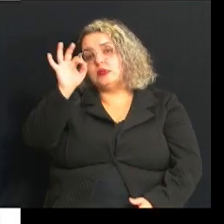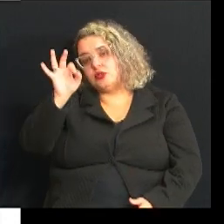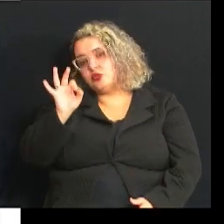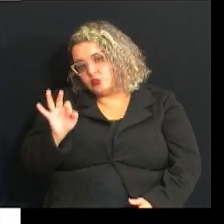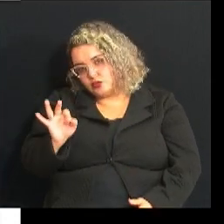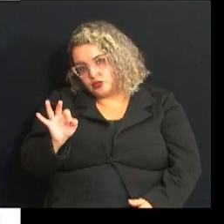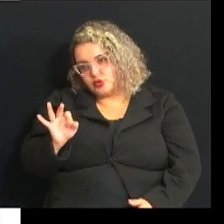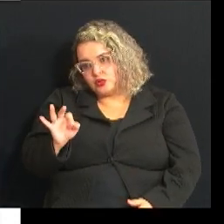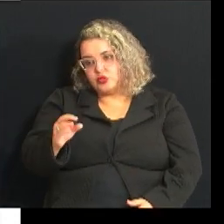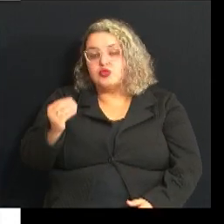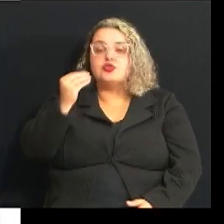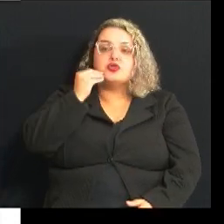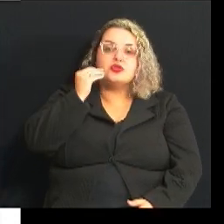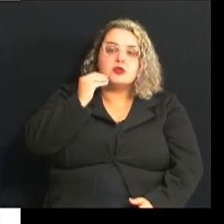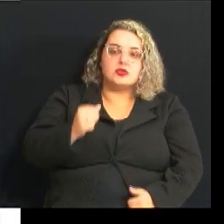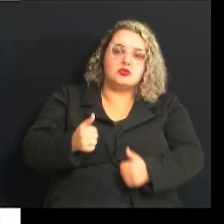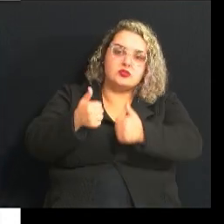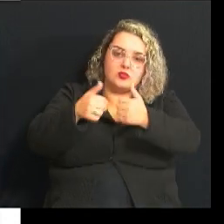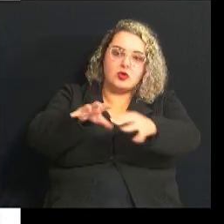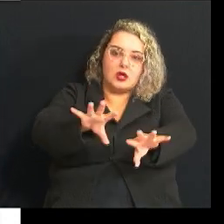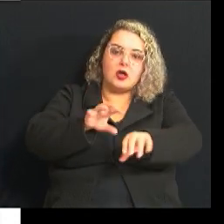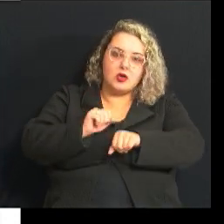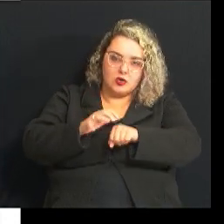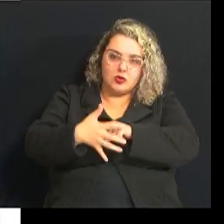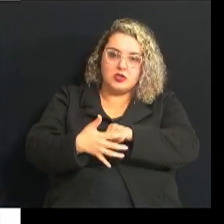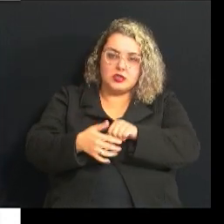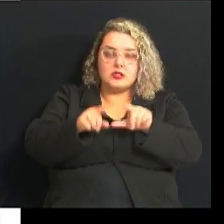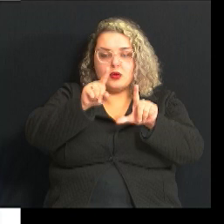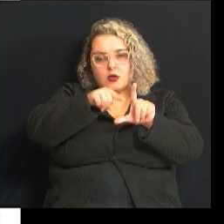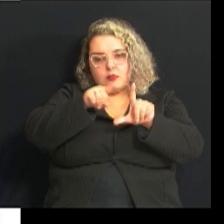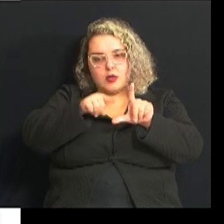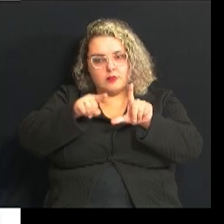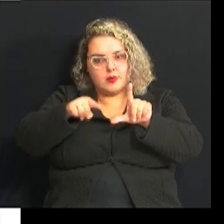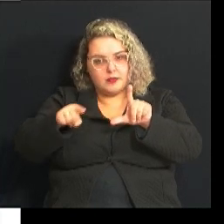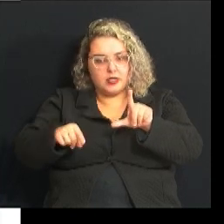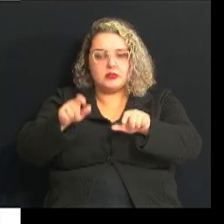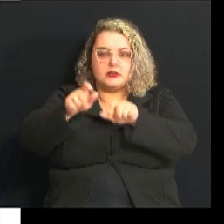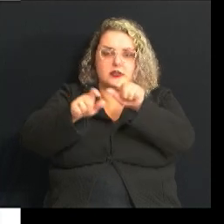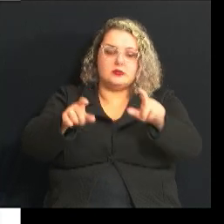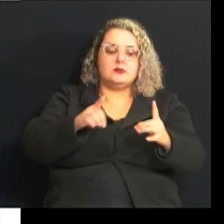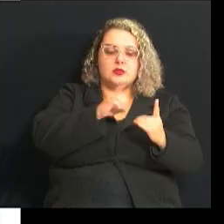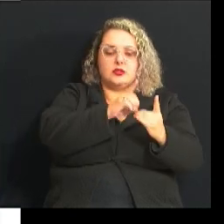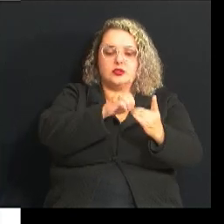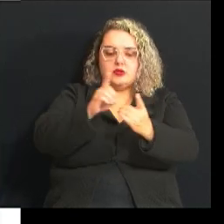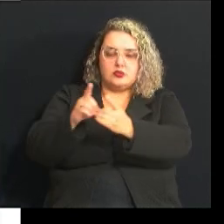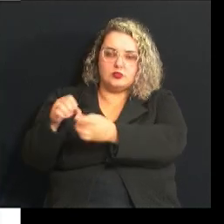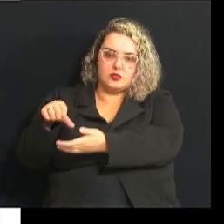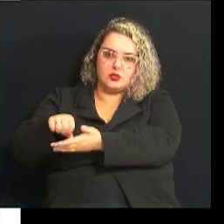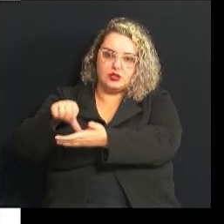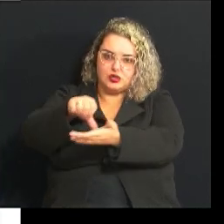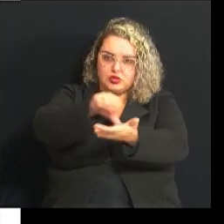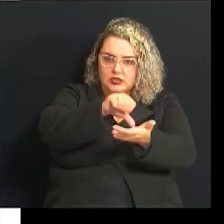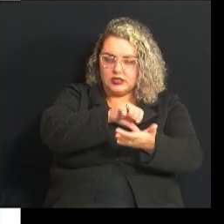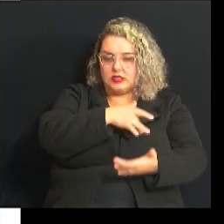de testes positivos para a Covid-19 das pessoas que procuraram as unidades de saúde. Então, a gente tem, olha,